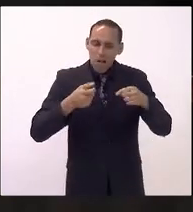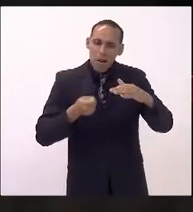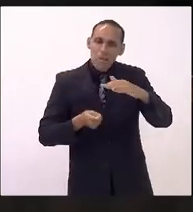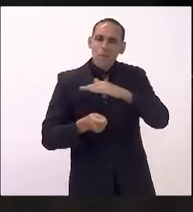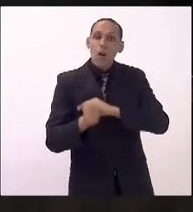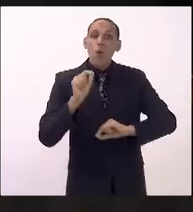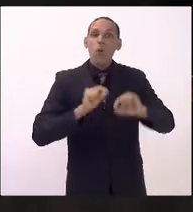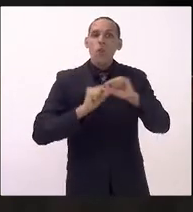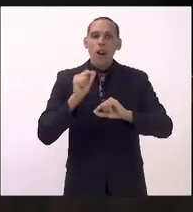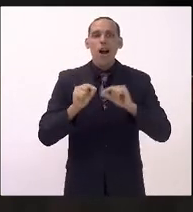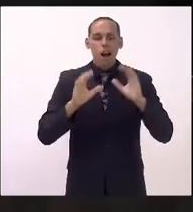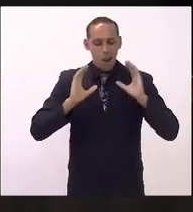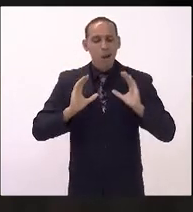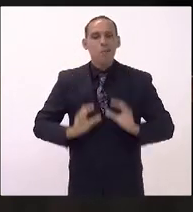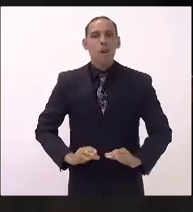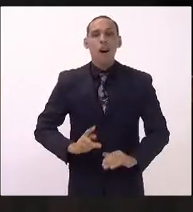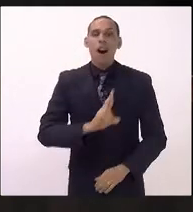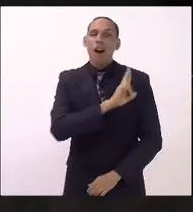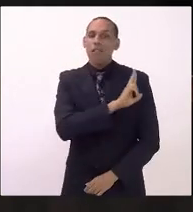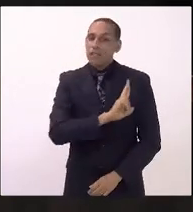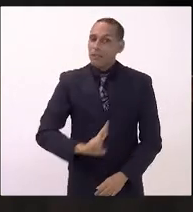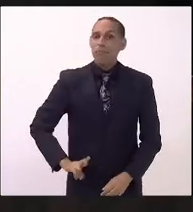comportamento republicano,